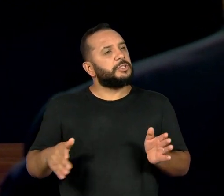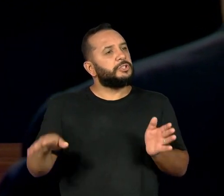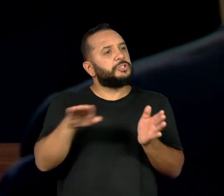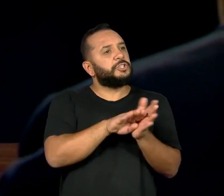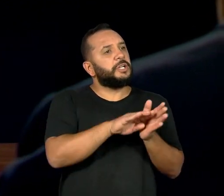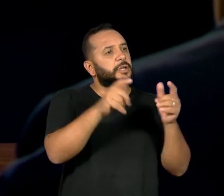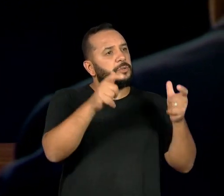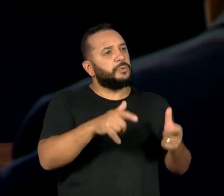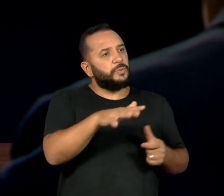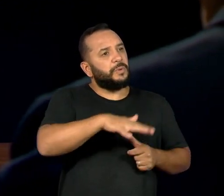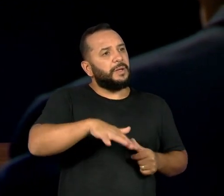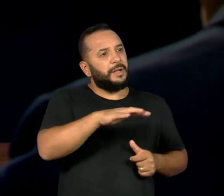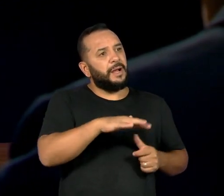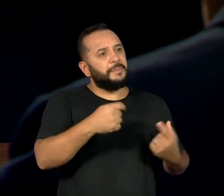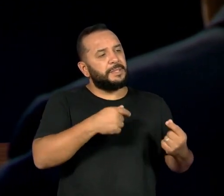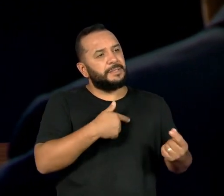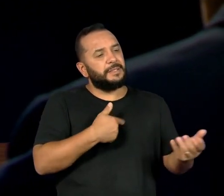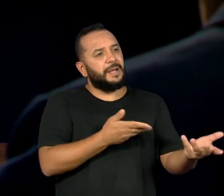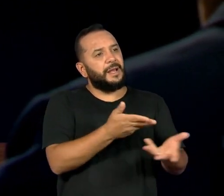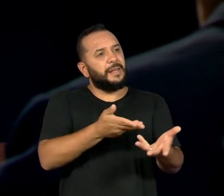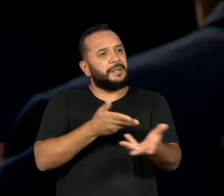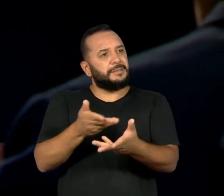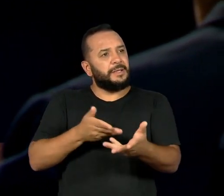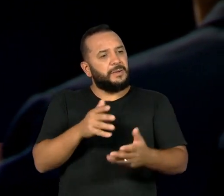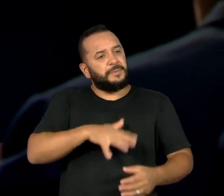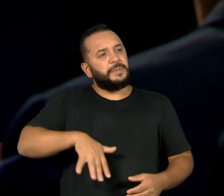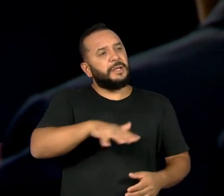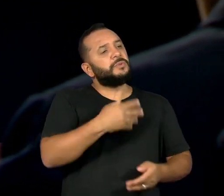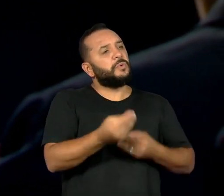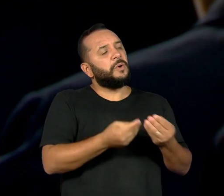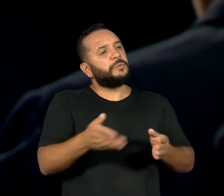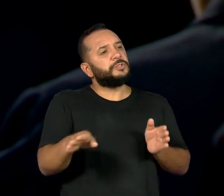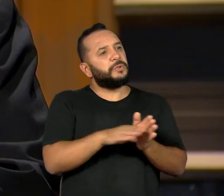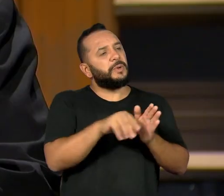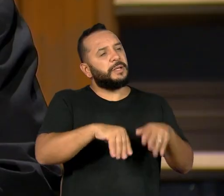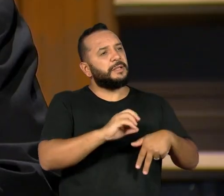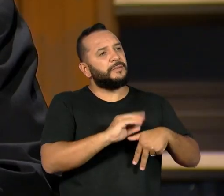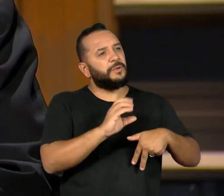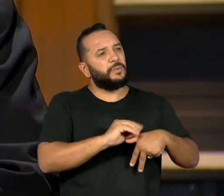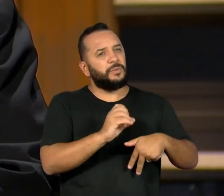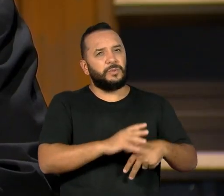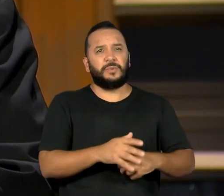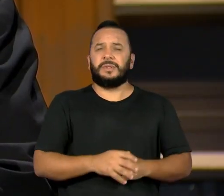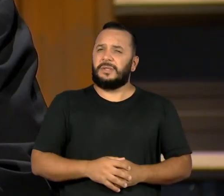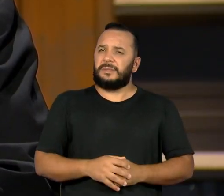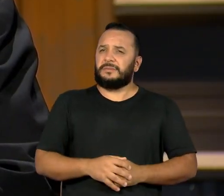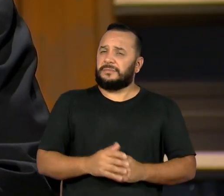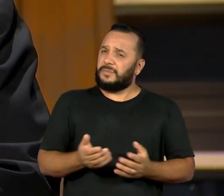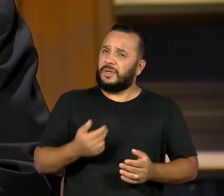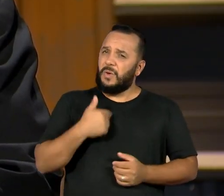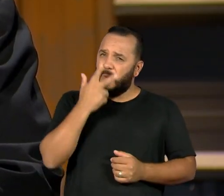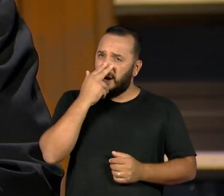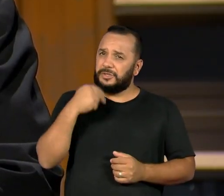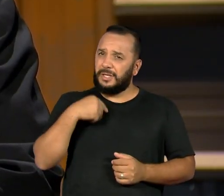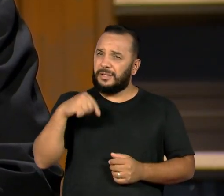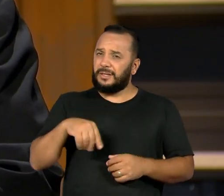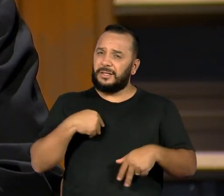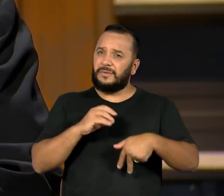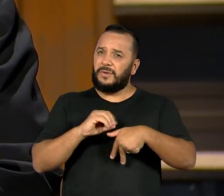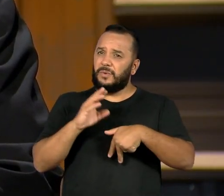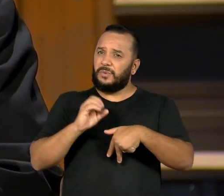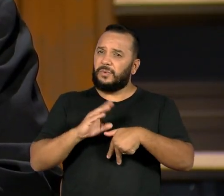uma relação com o ambiente. Como é que foi a sua chegada aqui na TV Cultura? Acho que a Cultura é uma